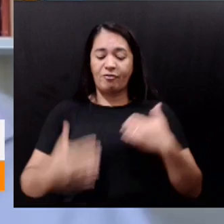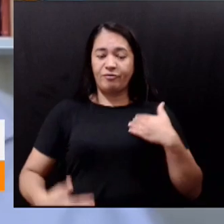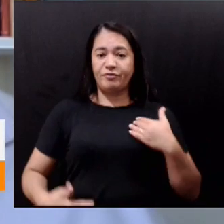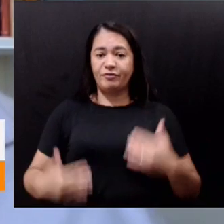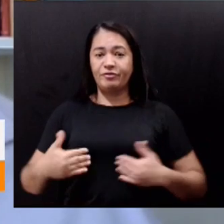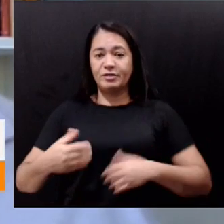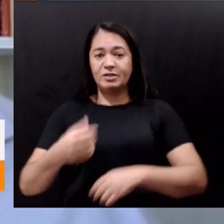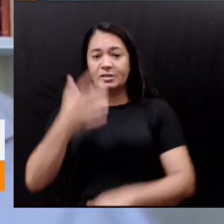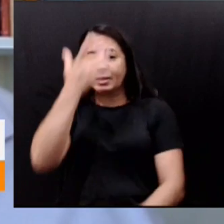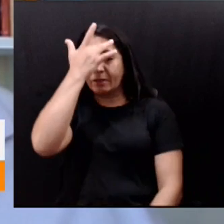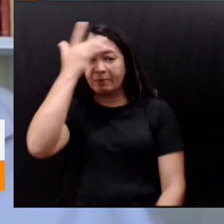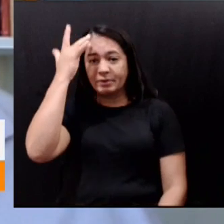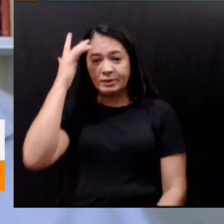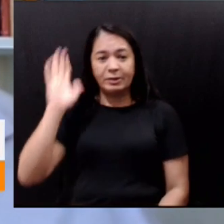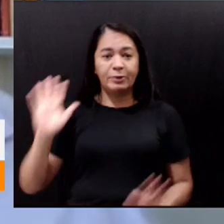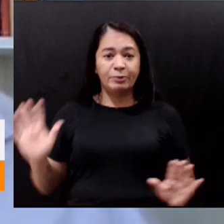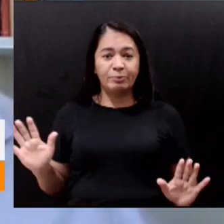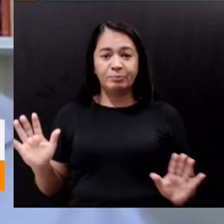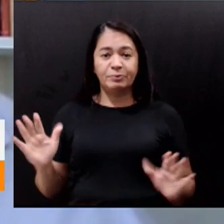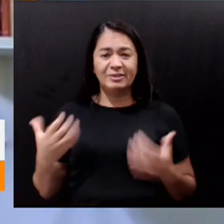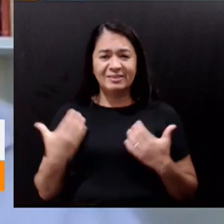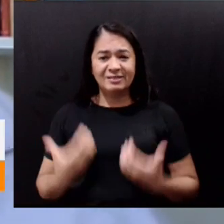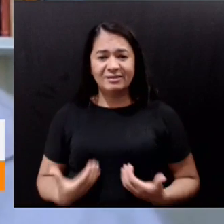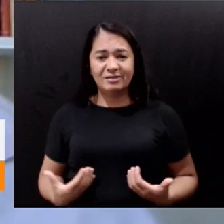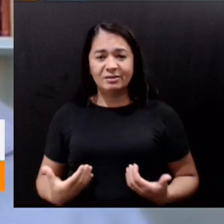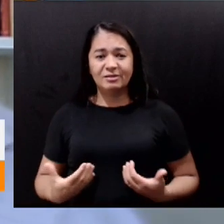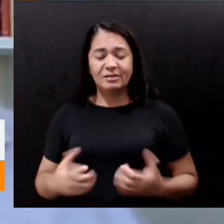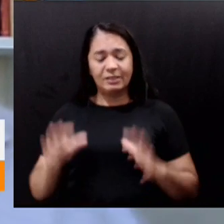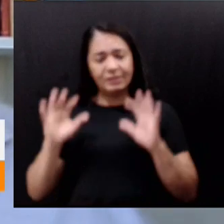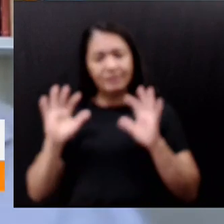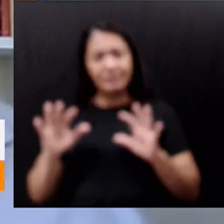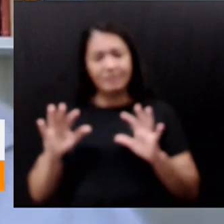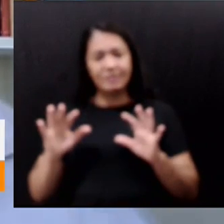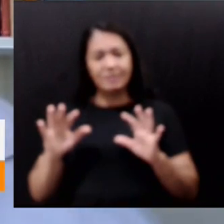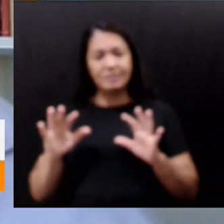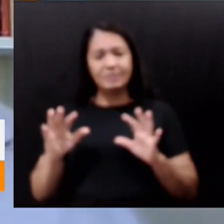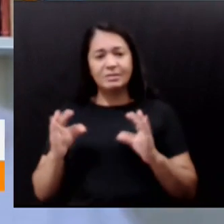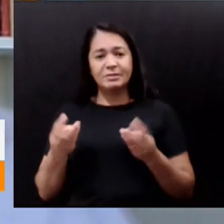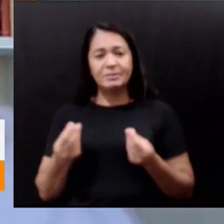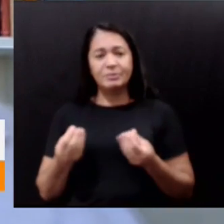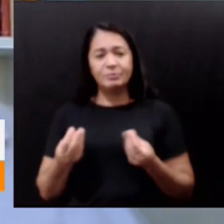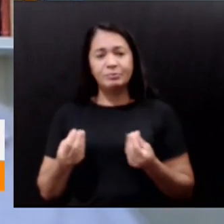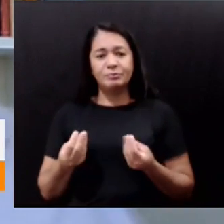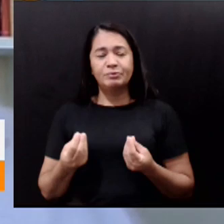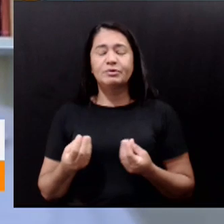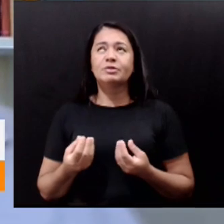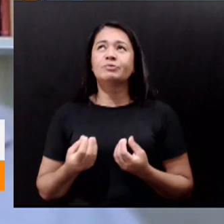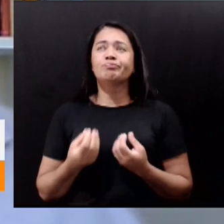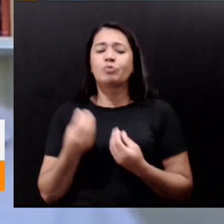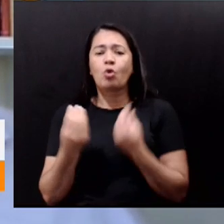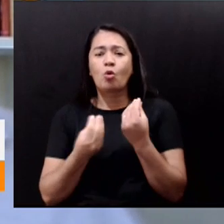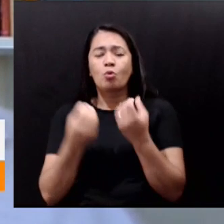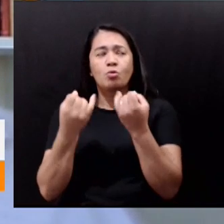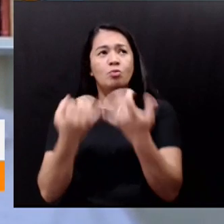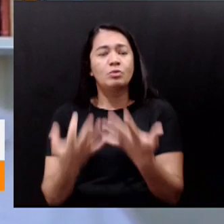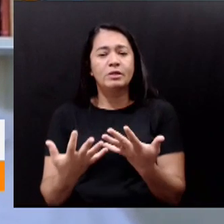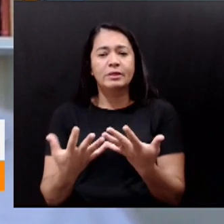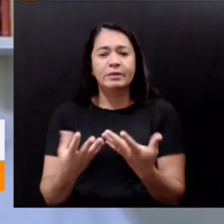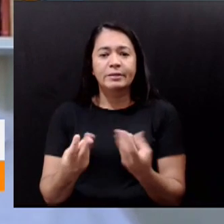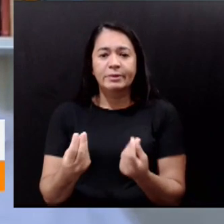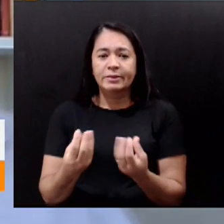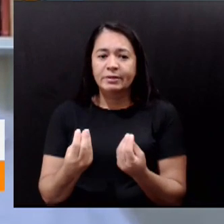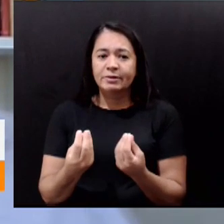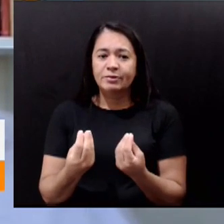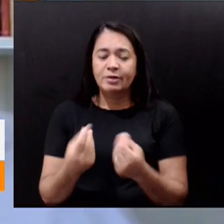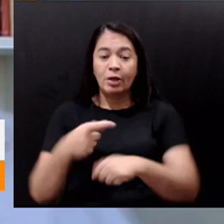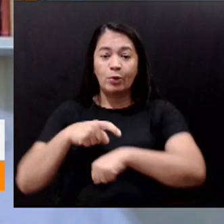mental. Então, esse tempo, ele está, como que eu posso dizer, é um tempo que está